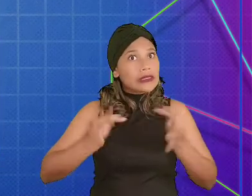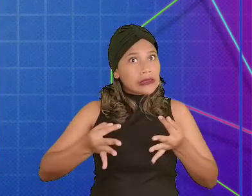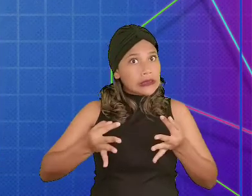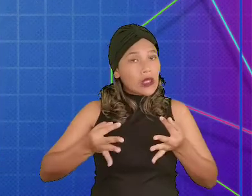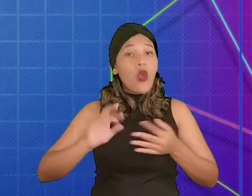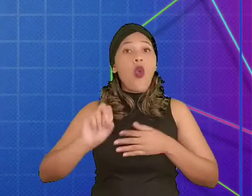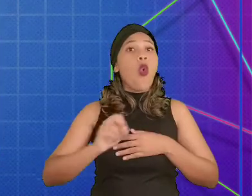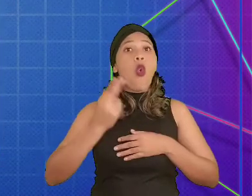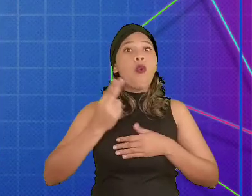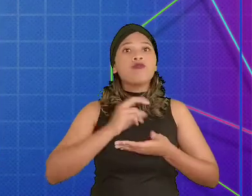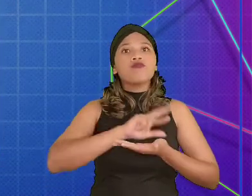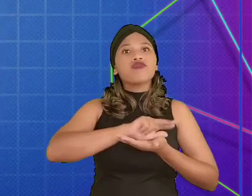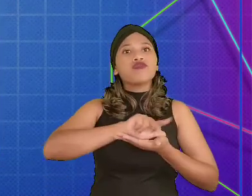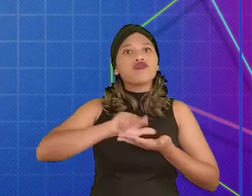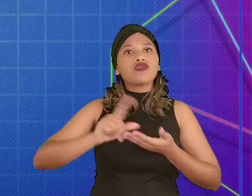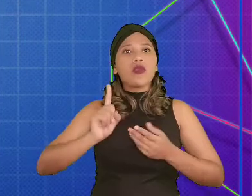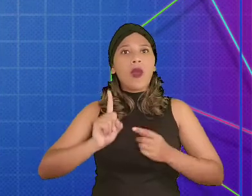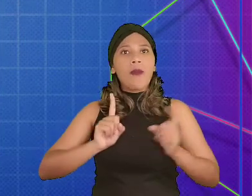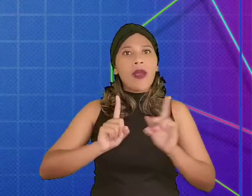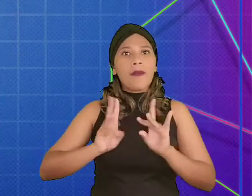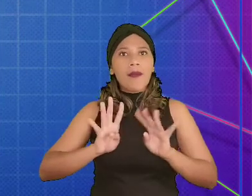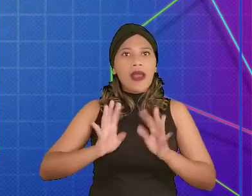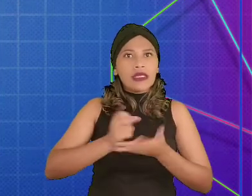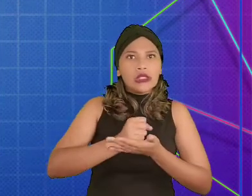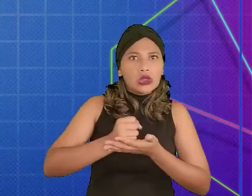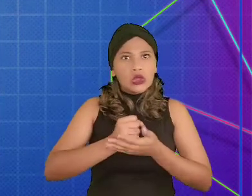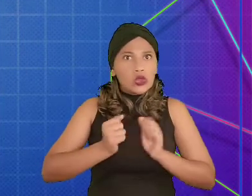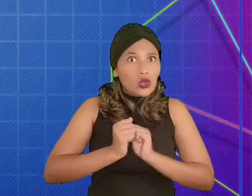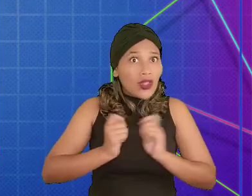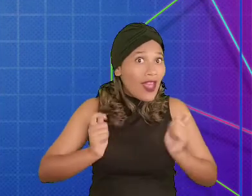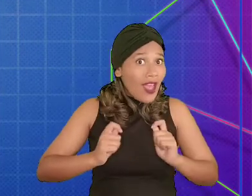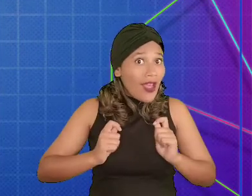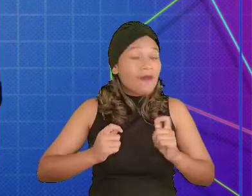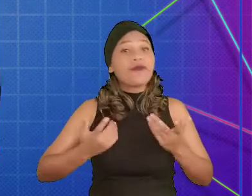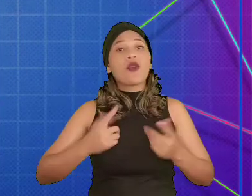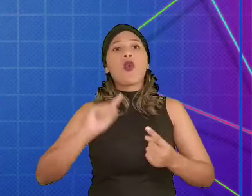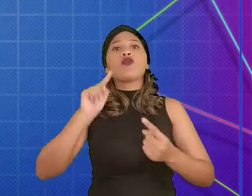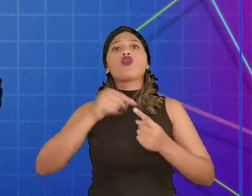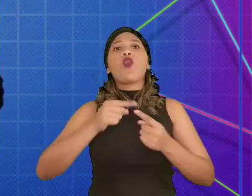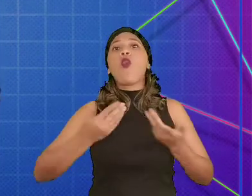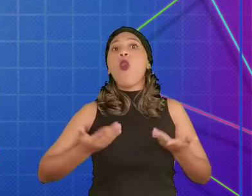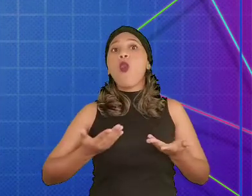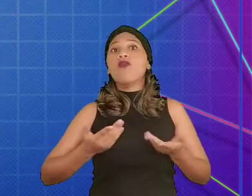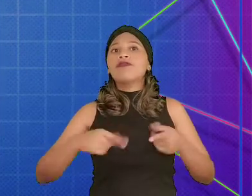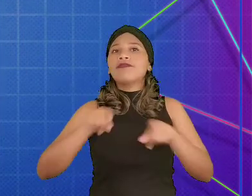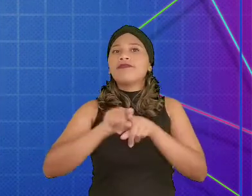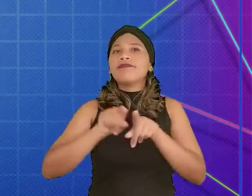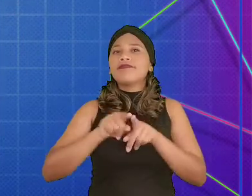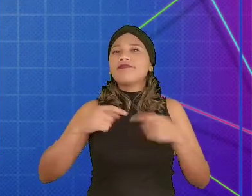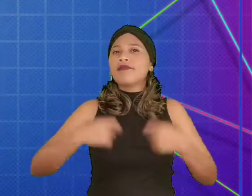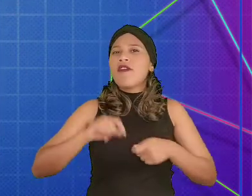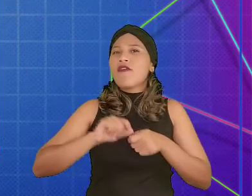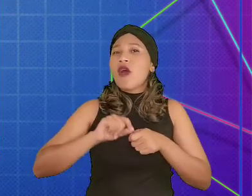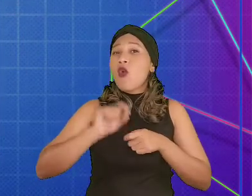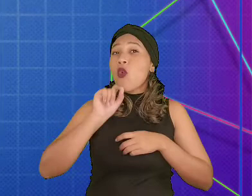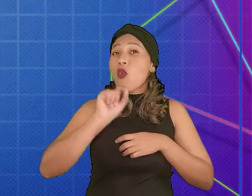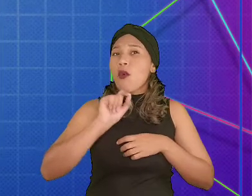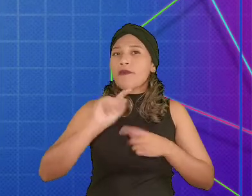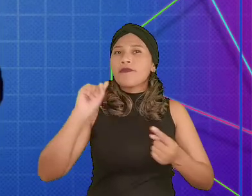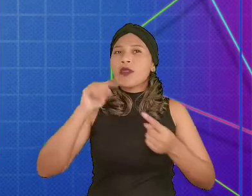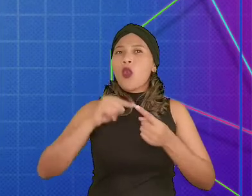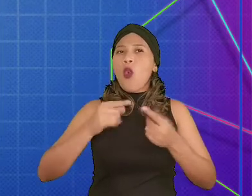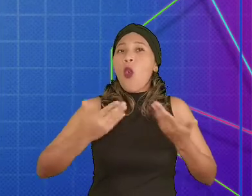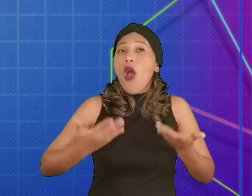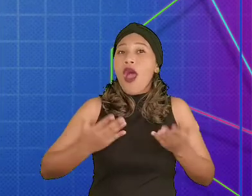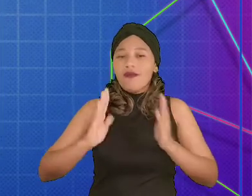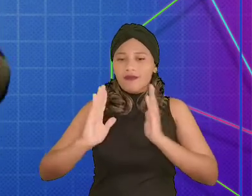single player? Ou será multiplayer e dois ou mais jogadores poderão jogar? Qual é o objetivo do jogador? O que ele tem que fazer? Qual o